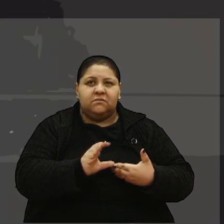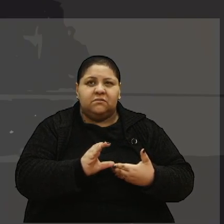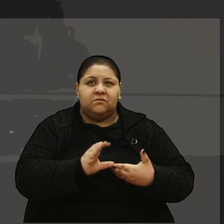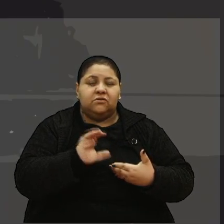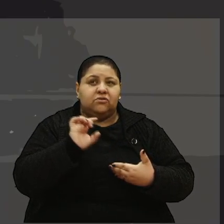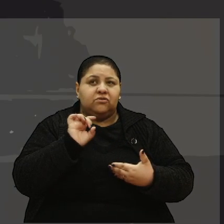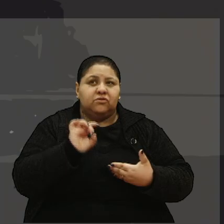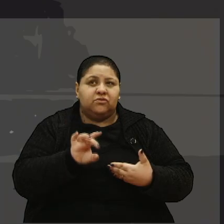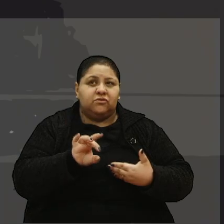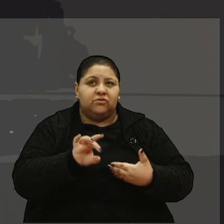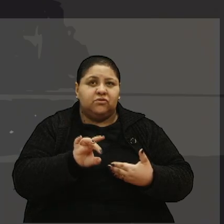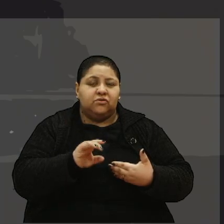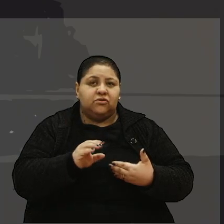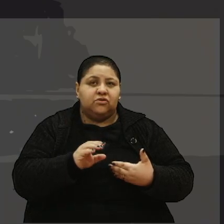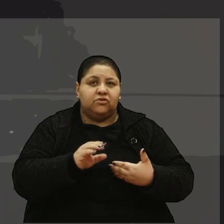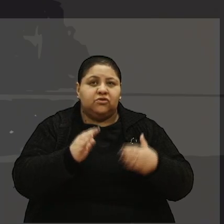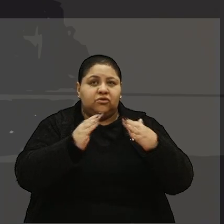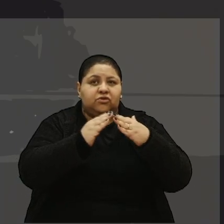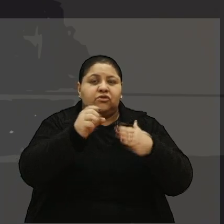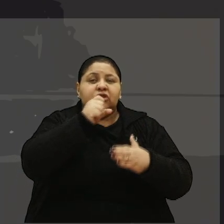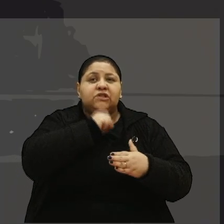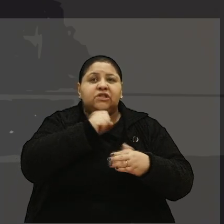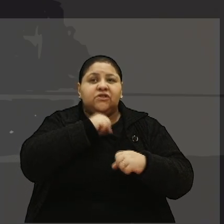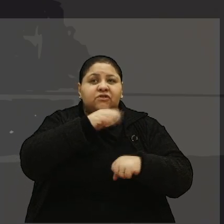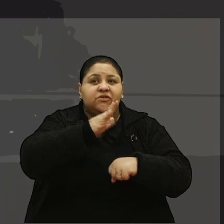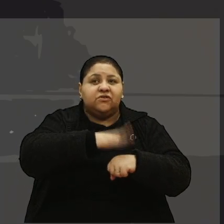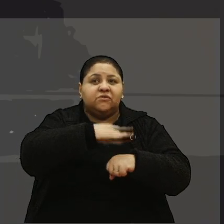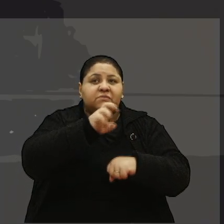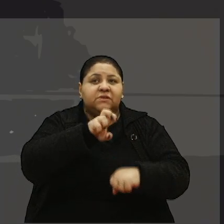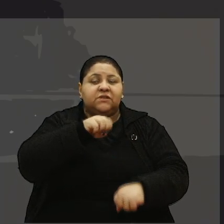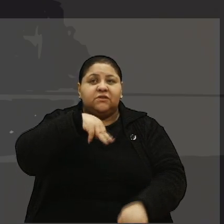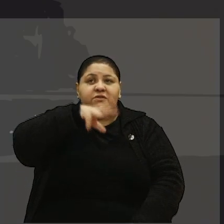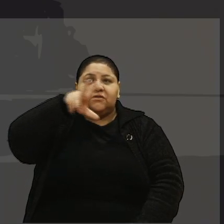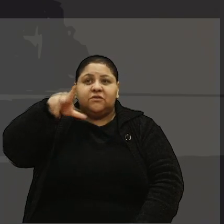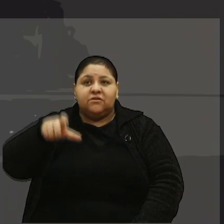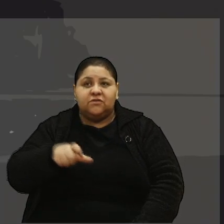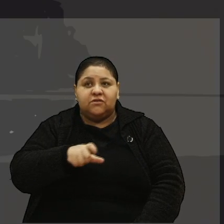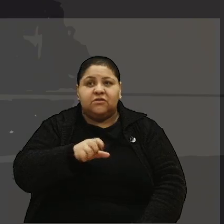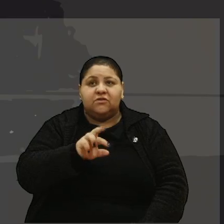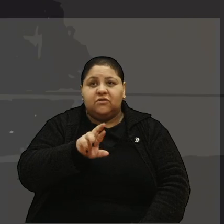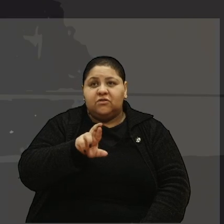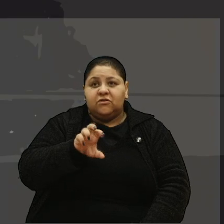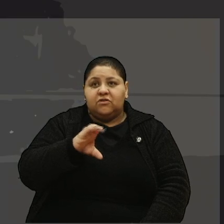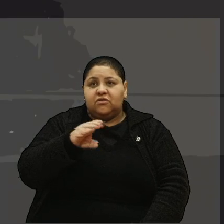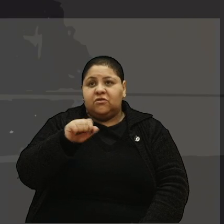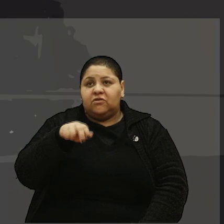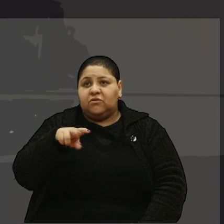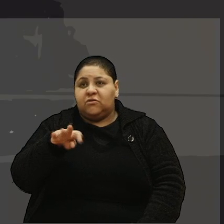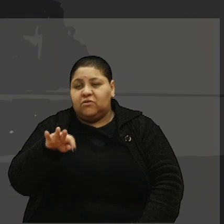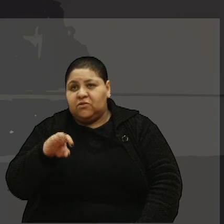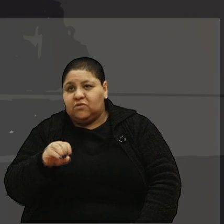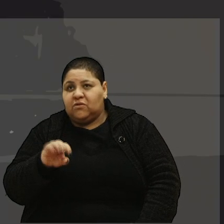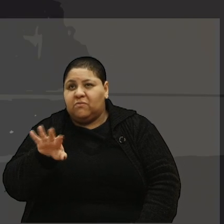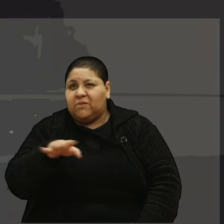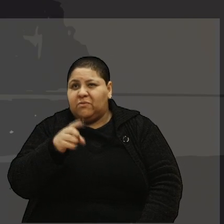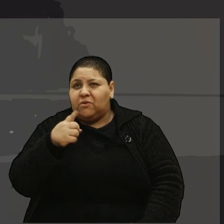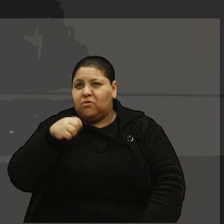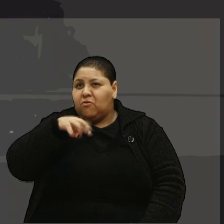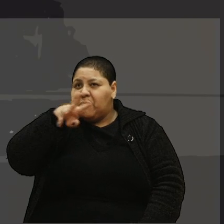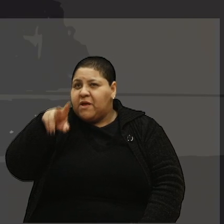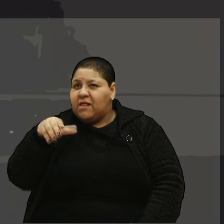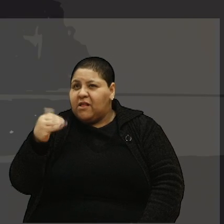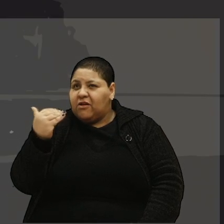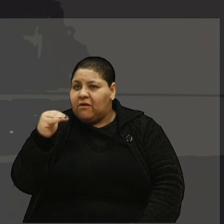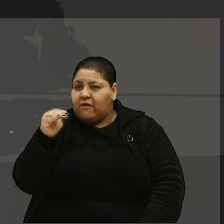apenas para o Lar da Velhice foram mais de 5 milhões e para o Recanto da Compaixão cerca de 1,5 milhão. As